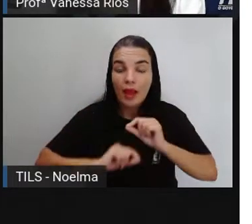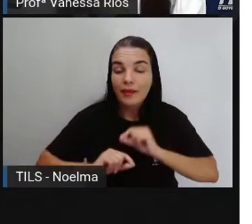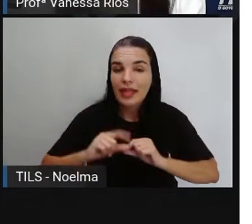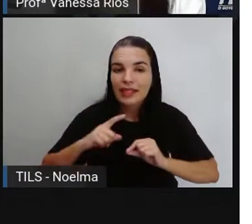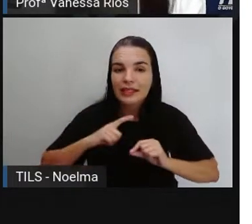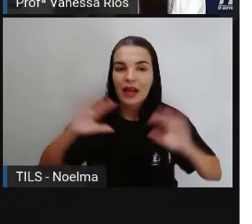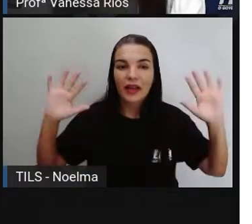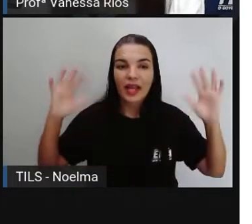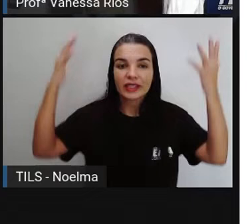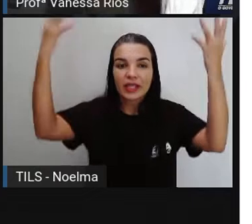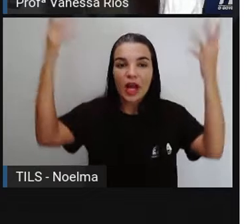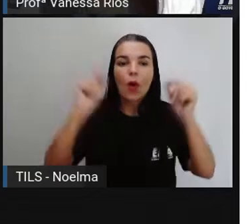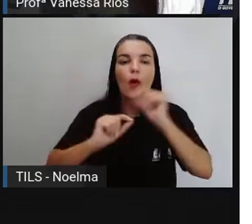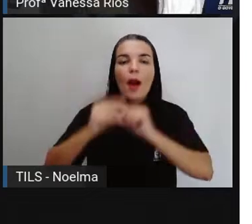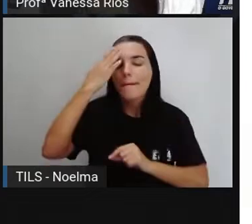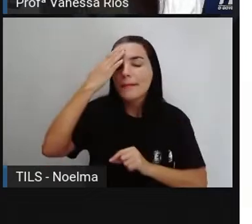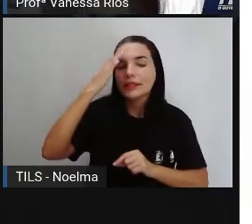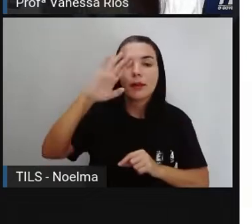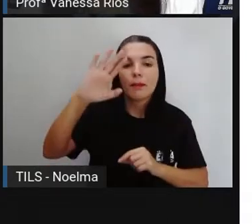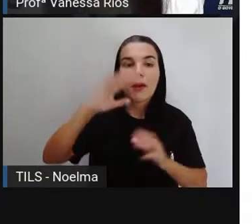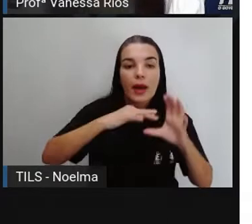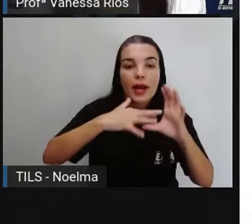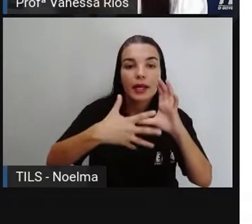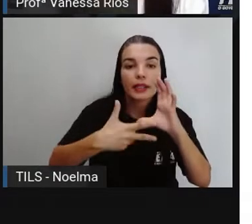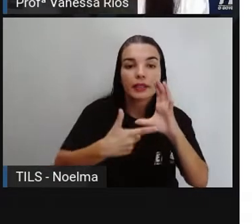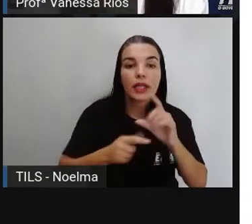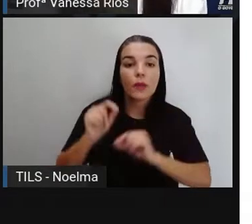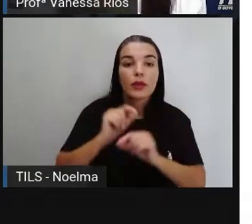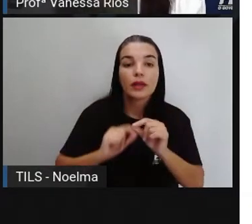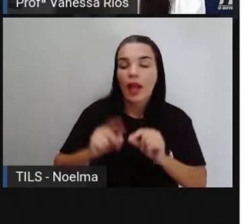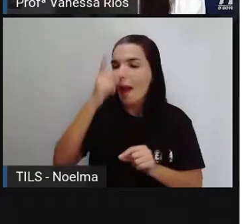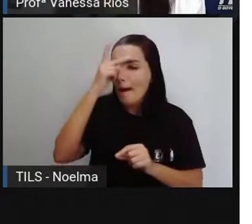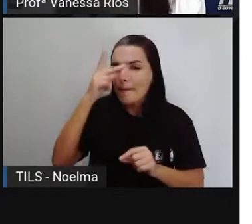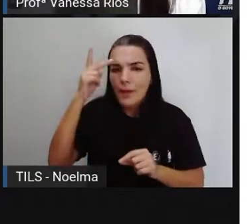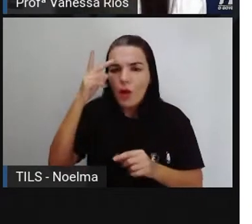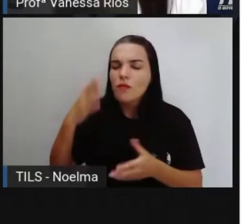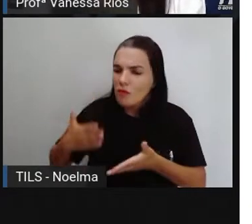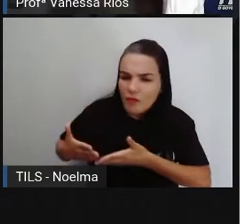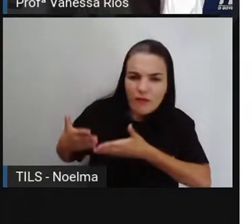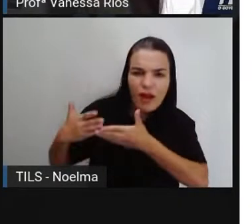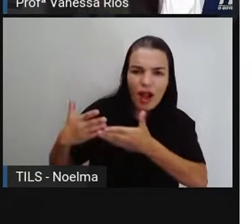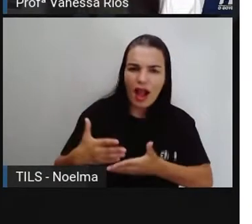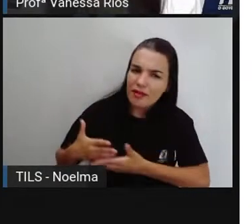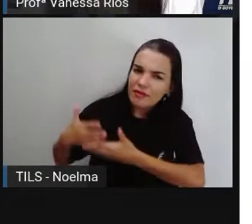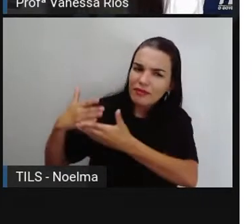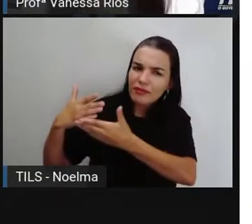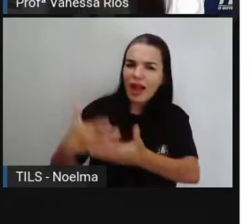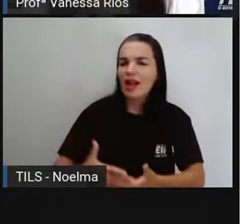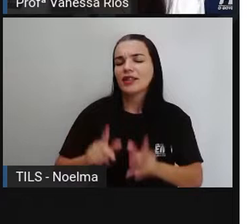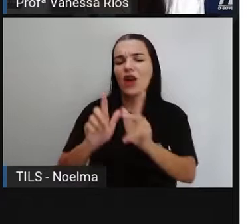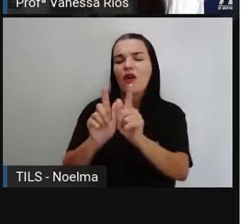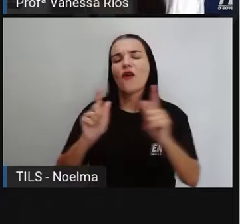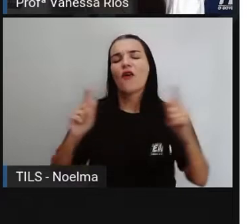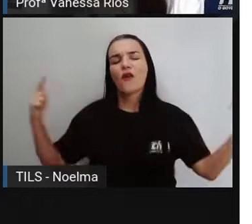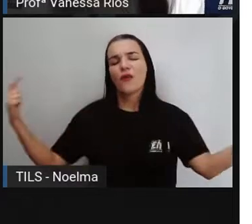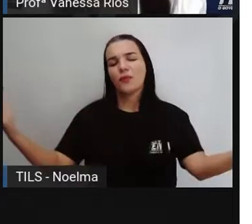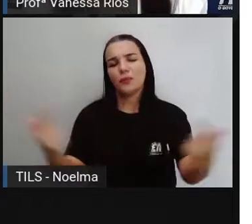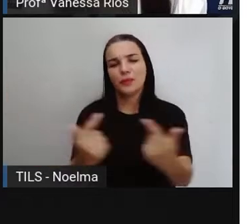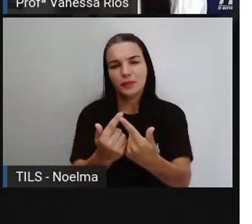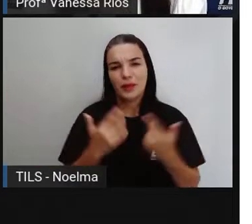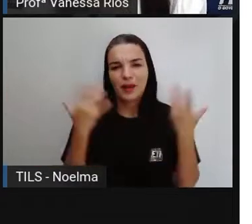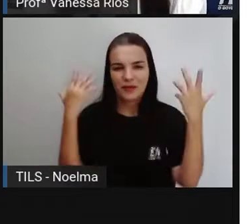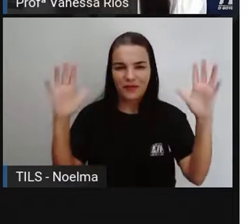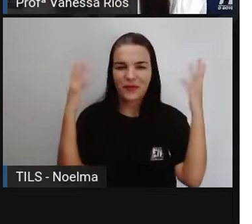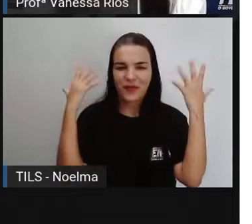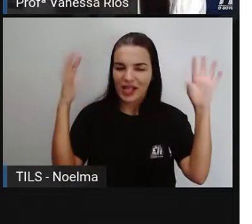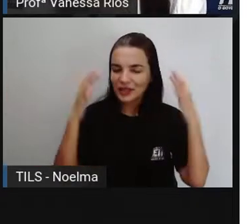festivos cuja principal característica é a participação do povo, é a participação da coletividade.